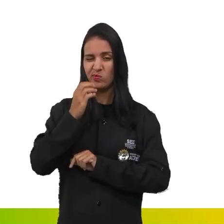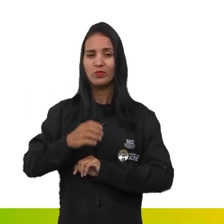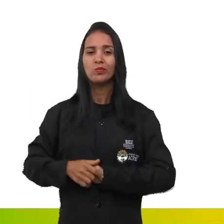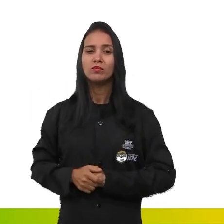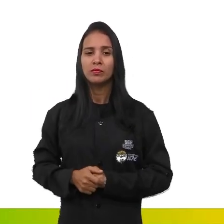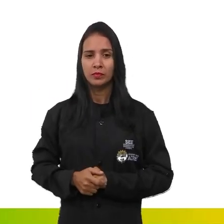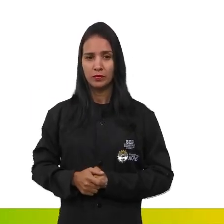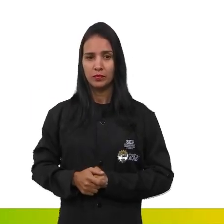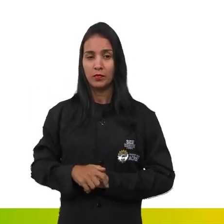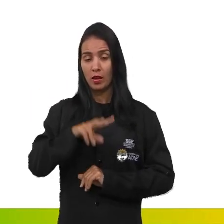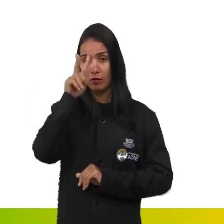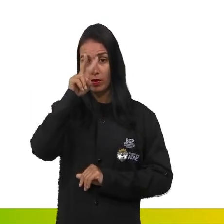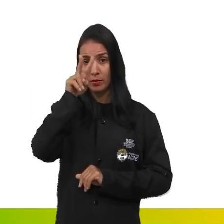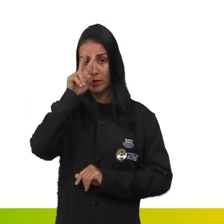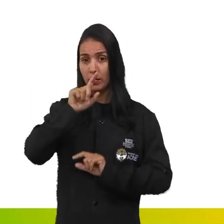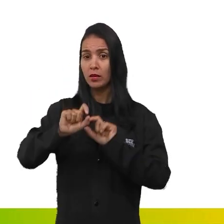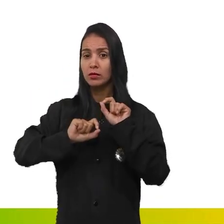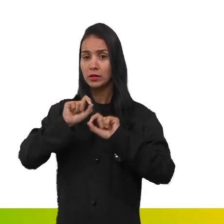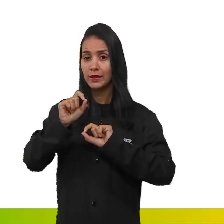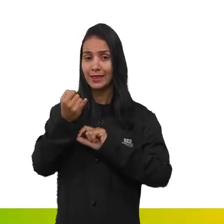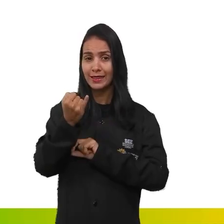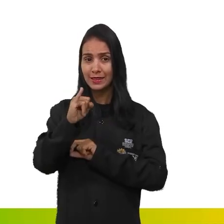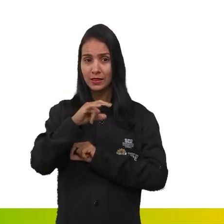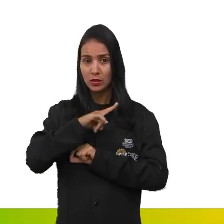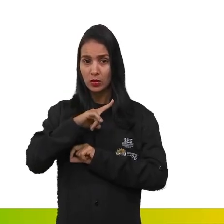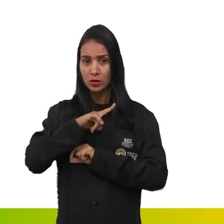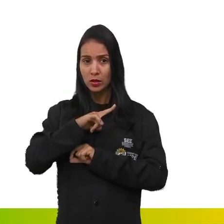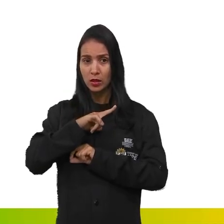Lembrando que quando você tem uma circunferência